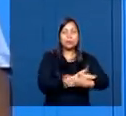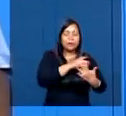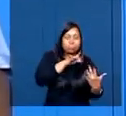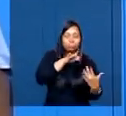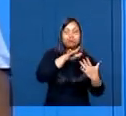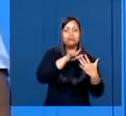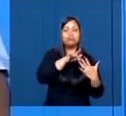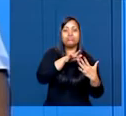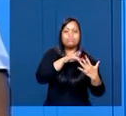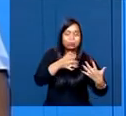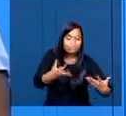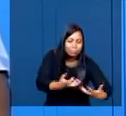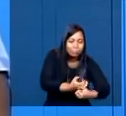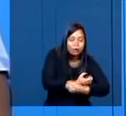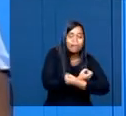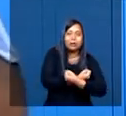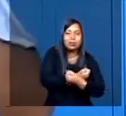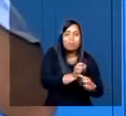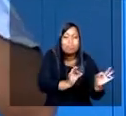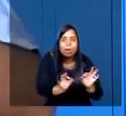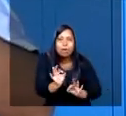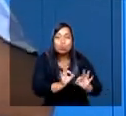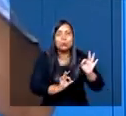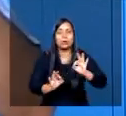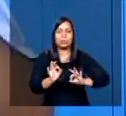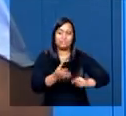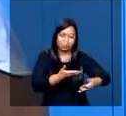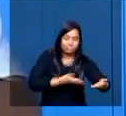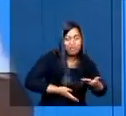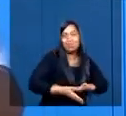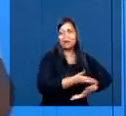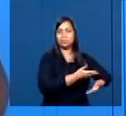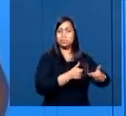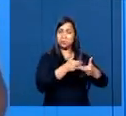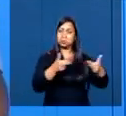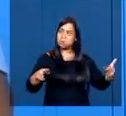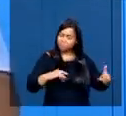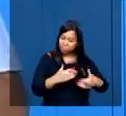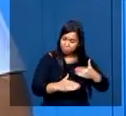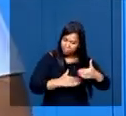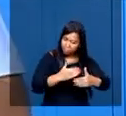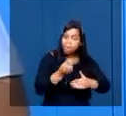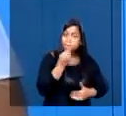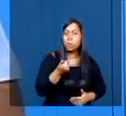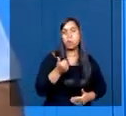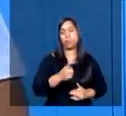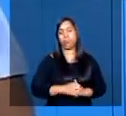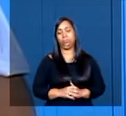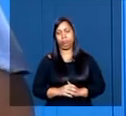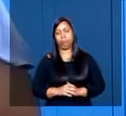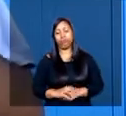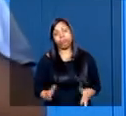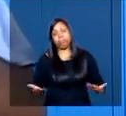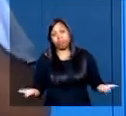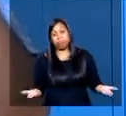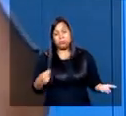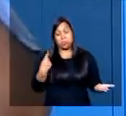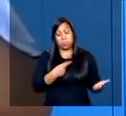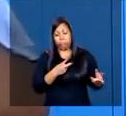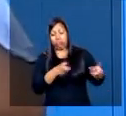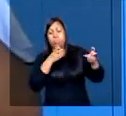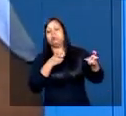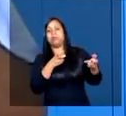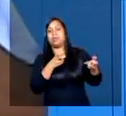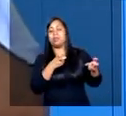um apego, para fazer uma organização da relação e que as coisas vão caminhando de uma maneira bacana. Quando a gente percebe que